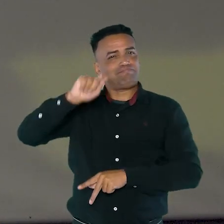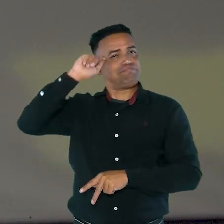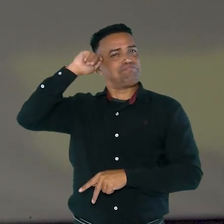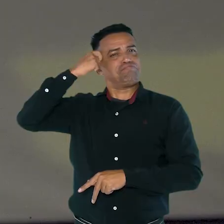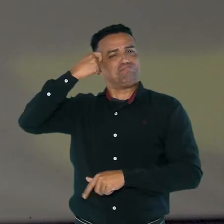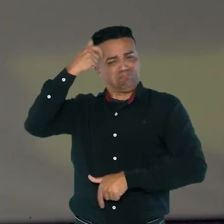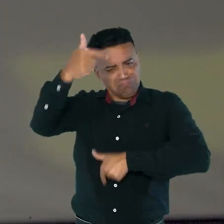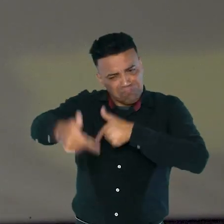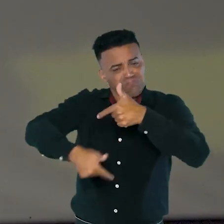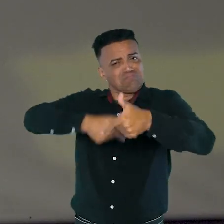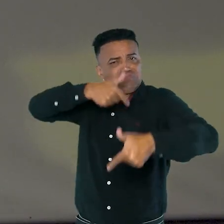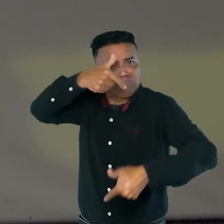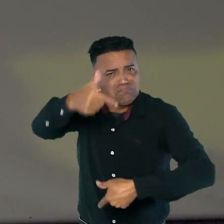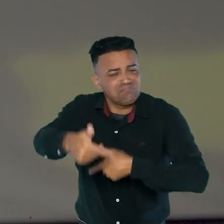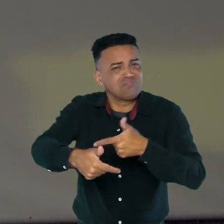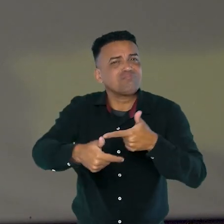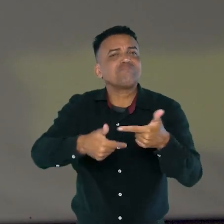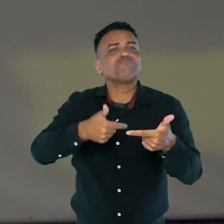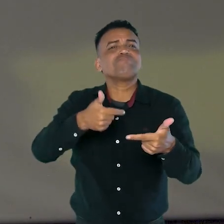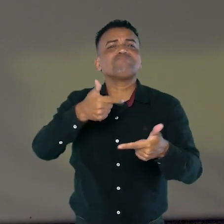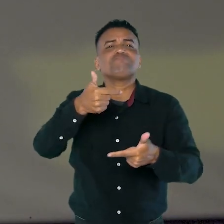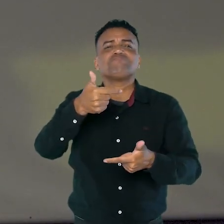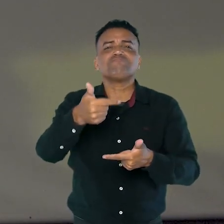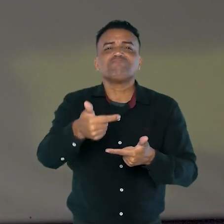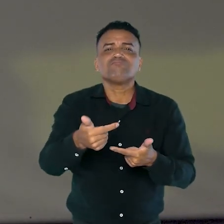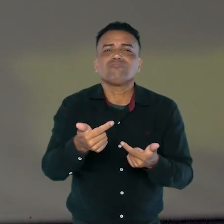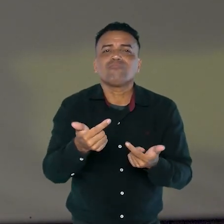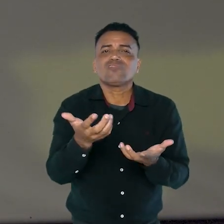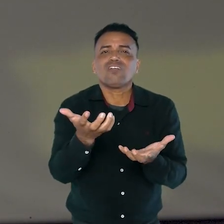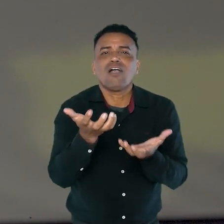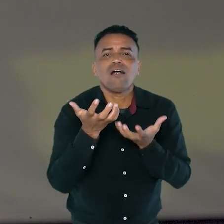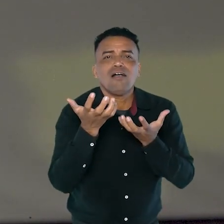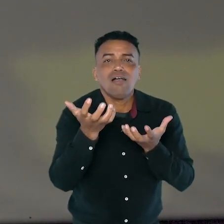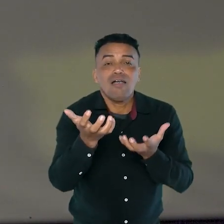negras. Eu quero ver,